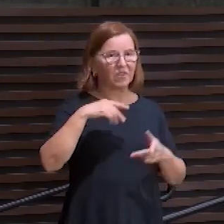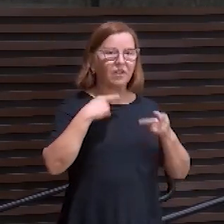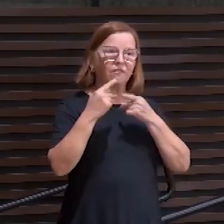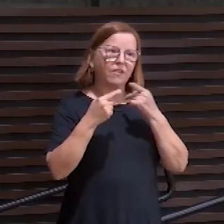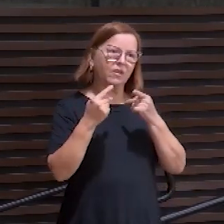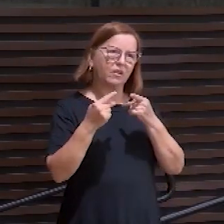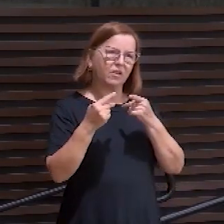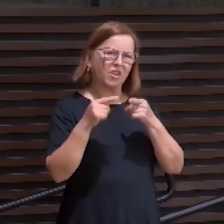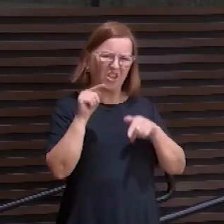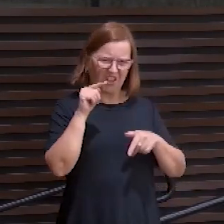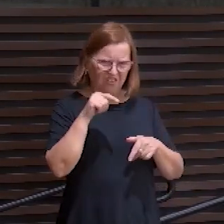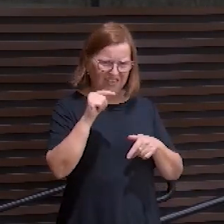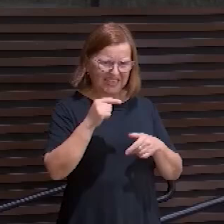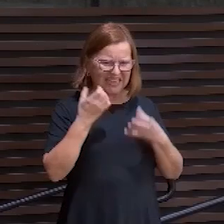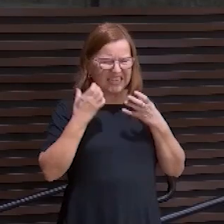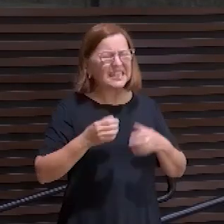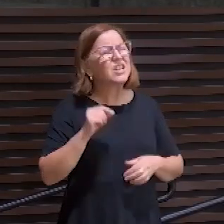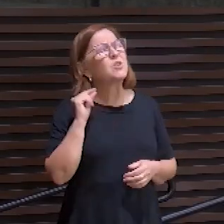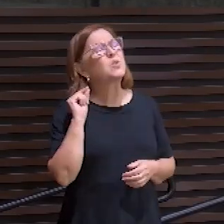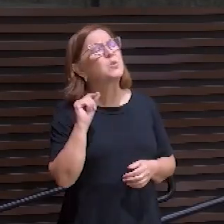disse: você está cansado de quê?